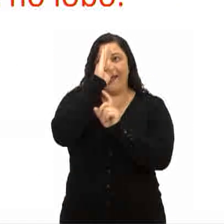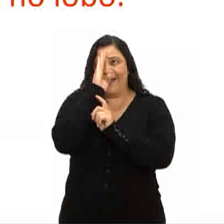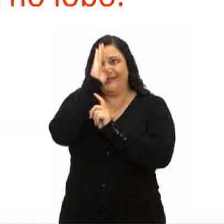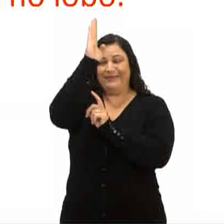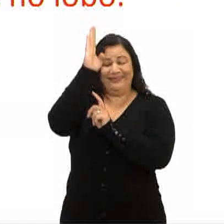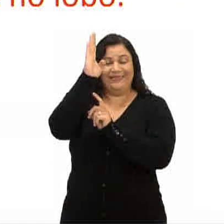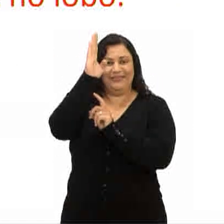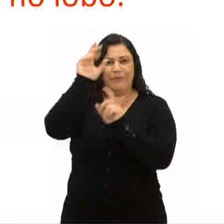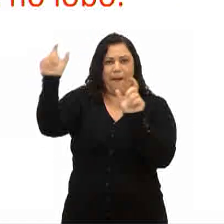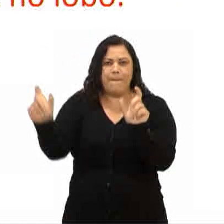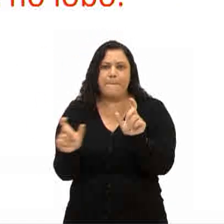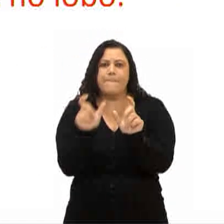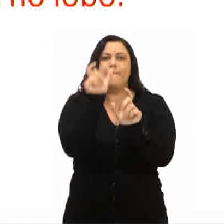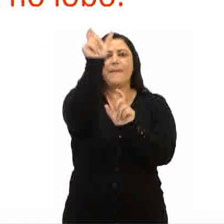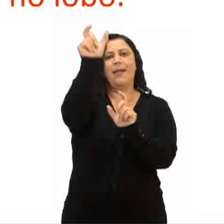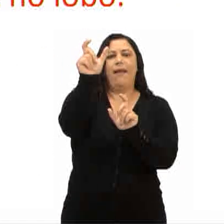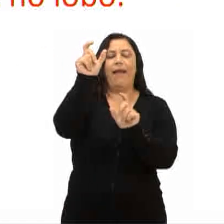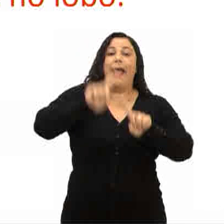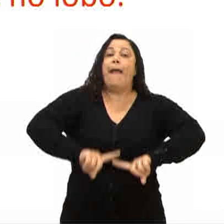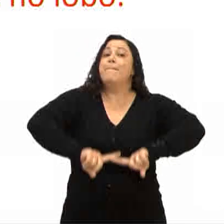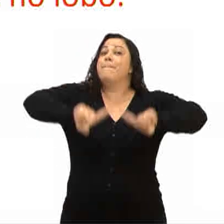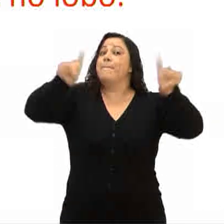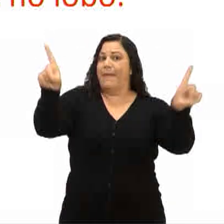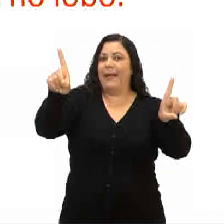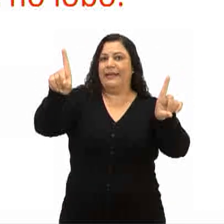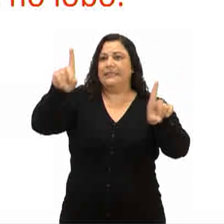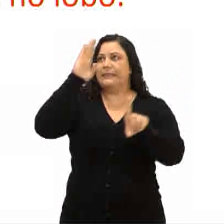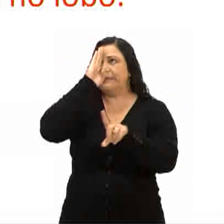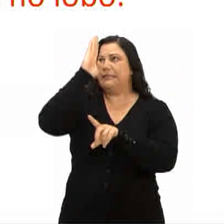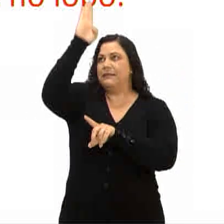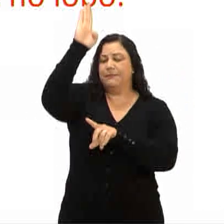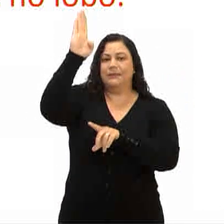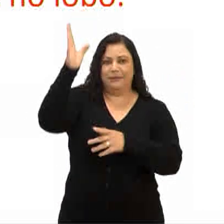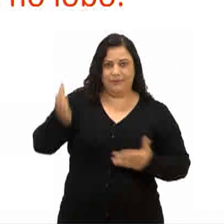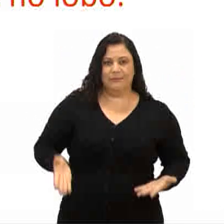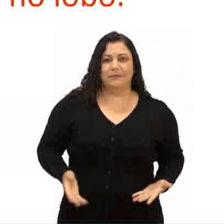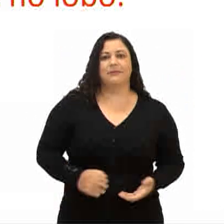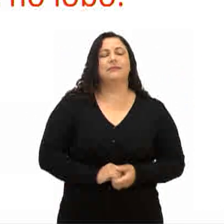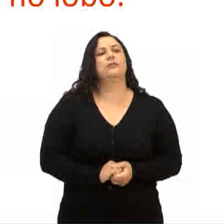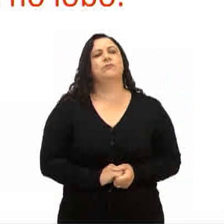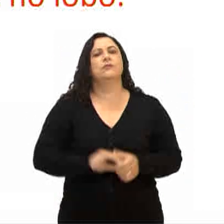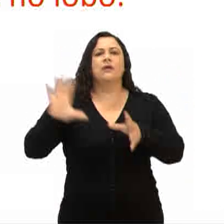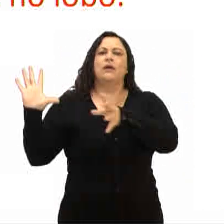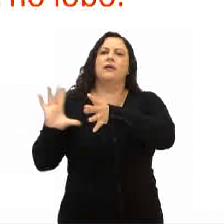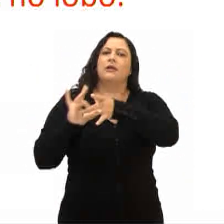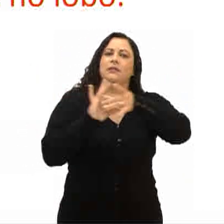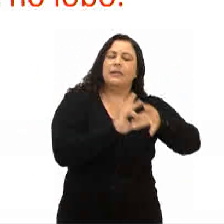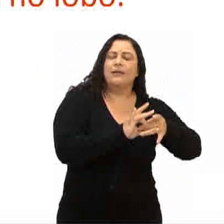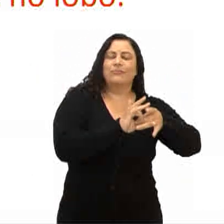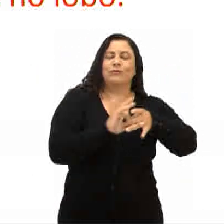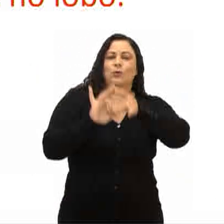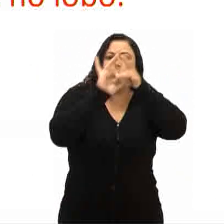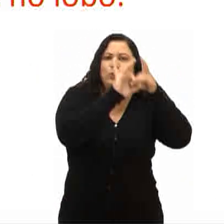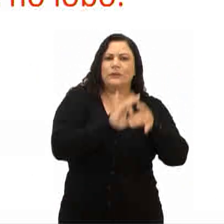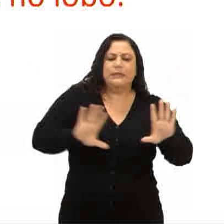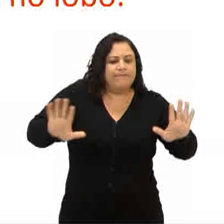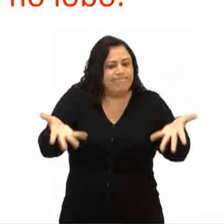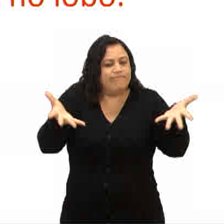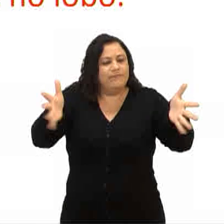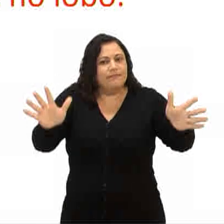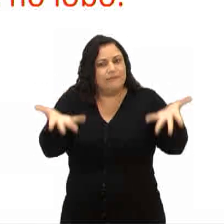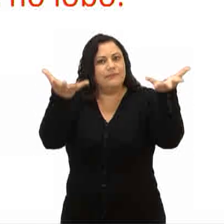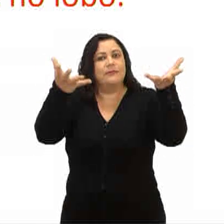enunciado, como uma palavra para dar destaque. Ela reitera o contexto como motivador para o